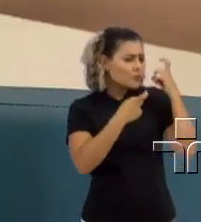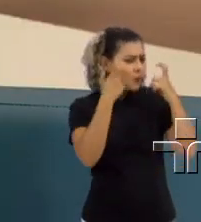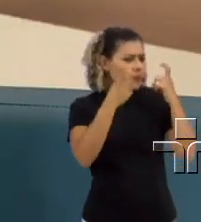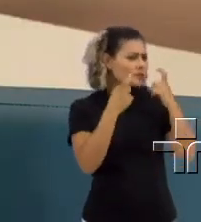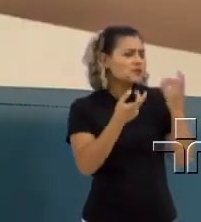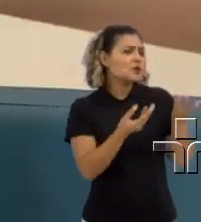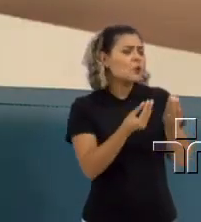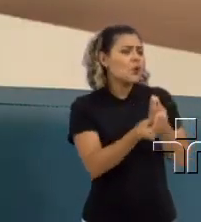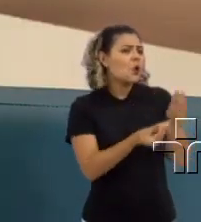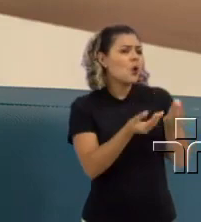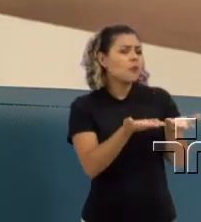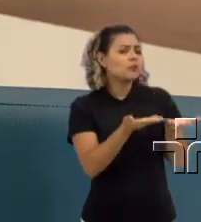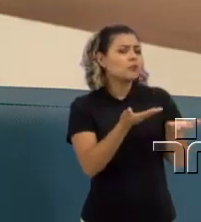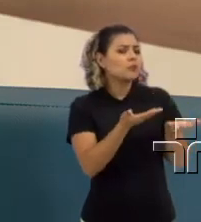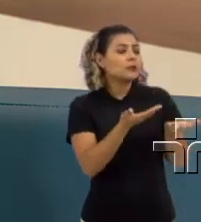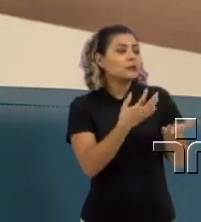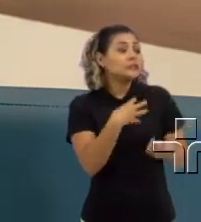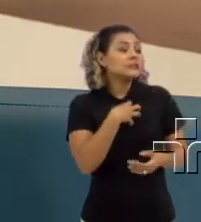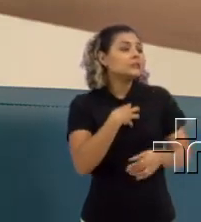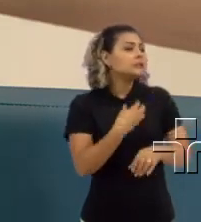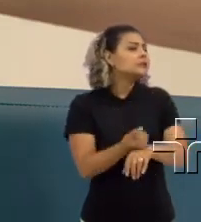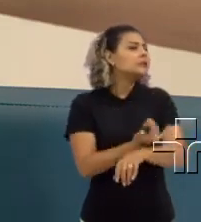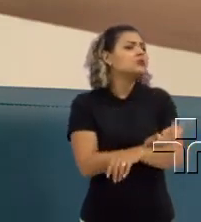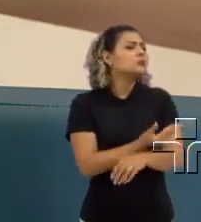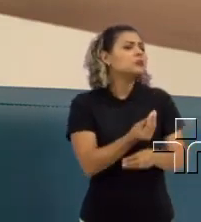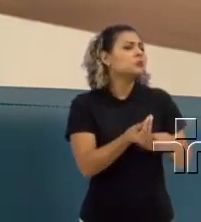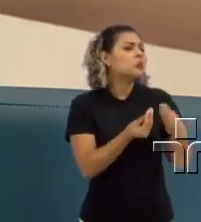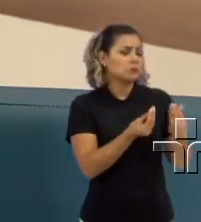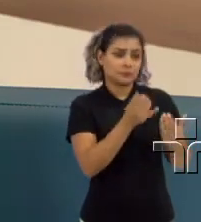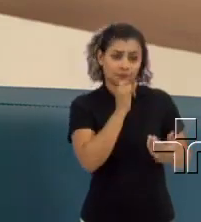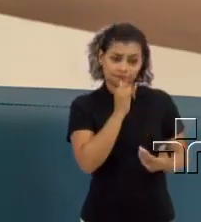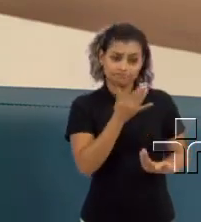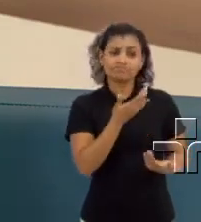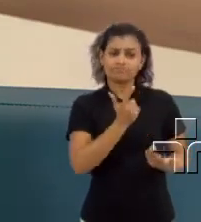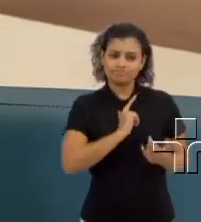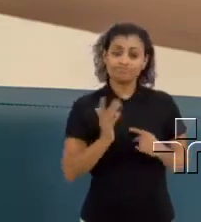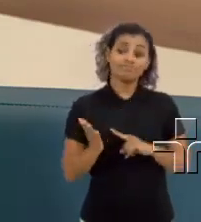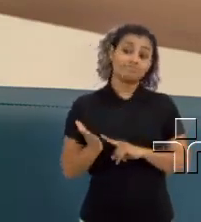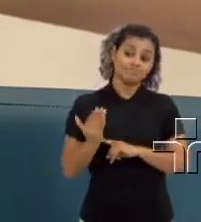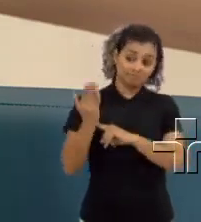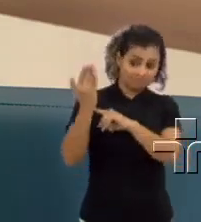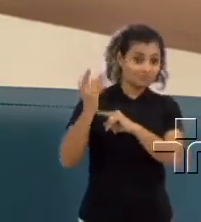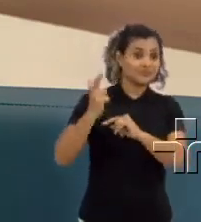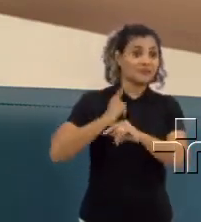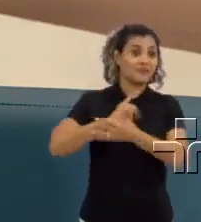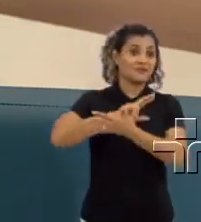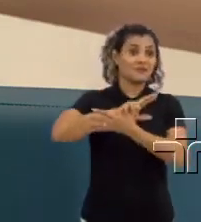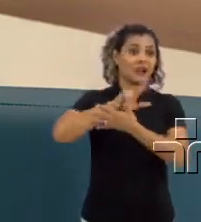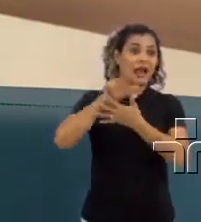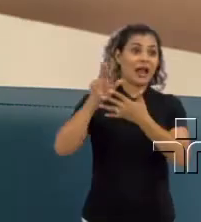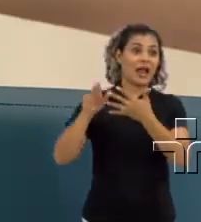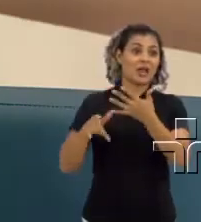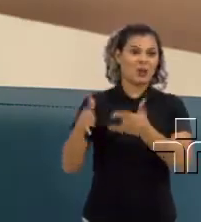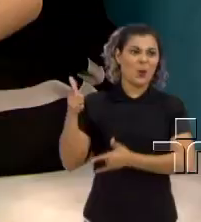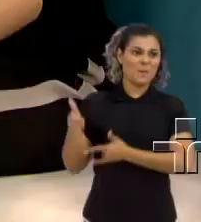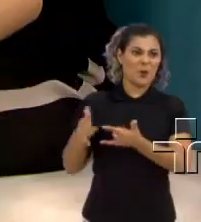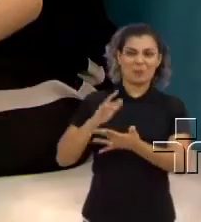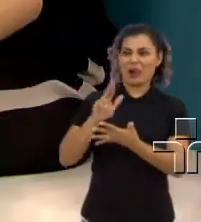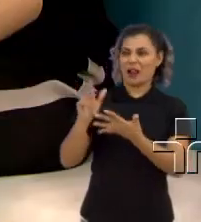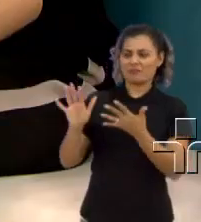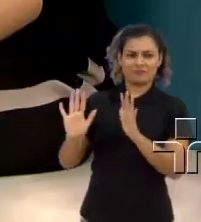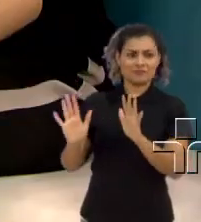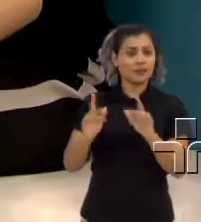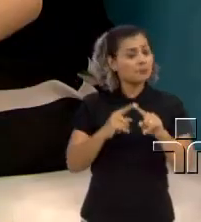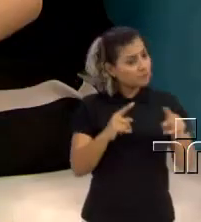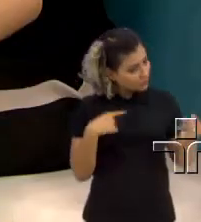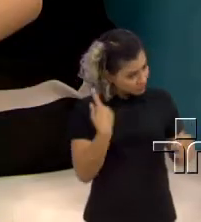em relação à questão dos sentimentos mesmo, né? Porque quando a gente fala em tecnologia, parece tudo muito robotizado.